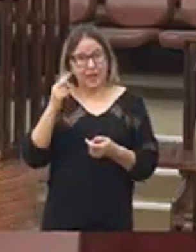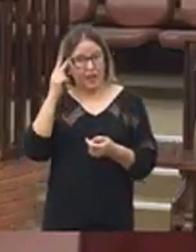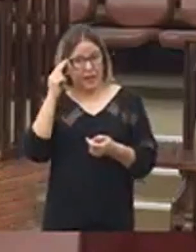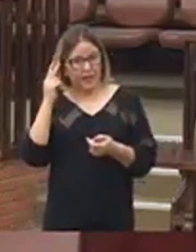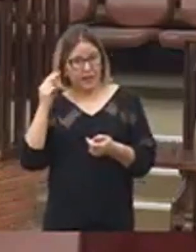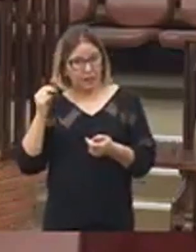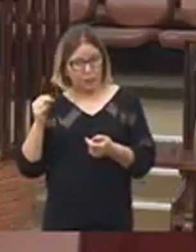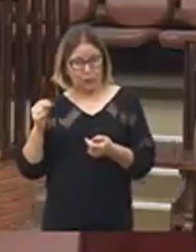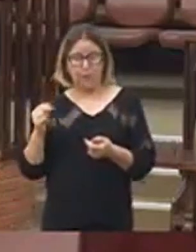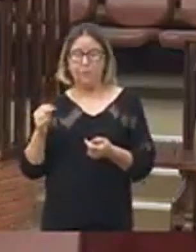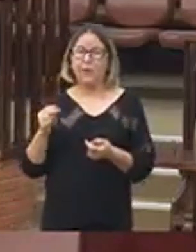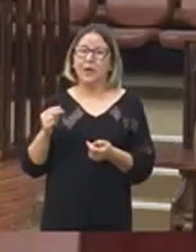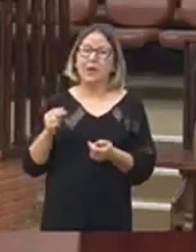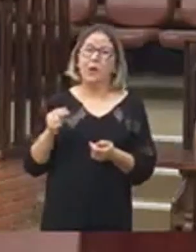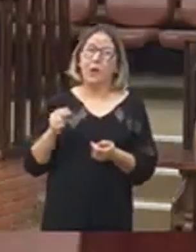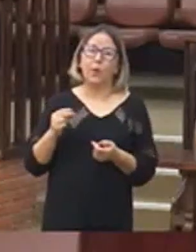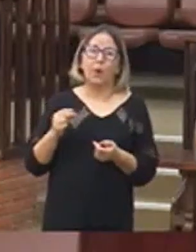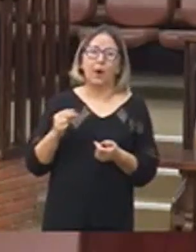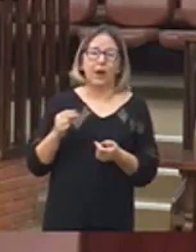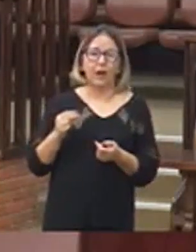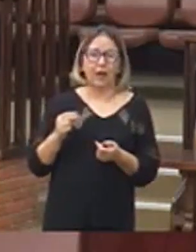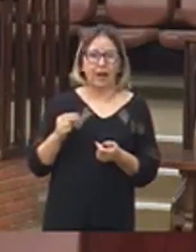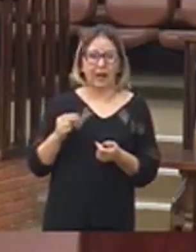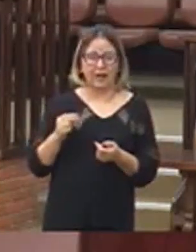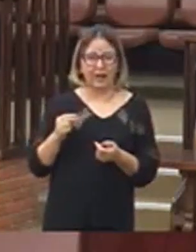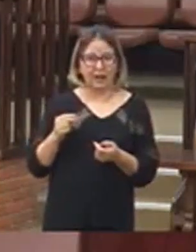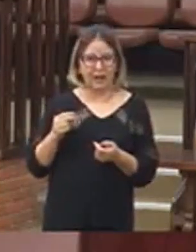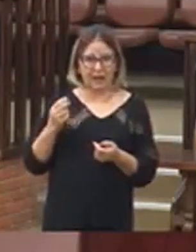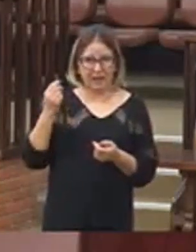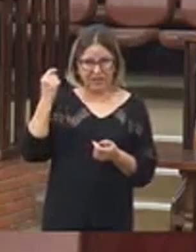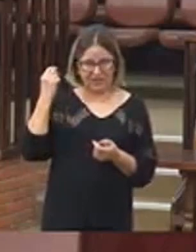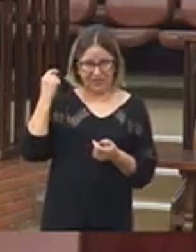pessoas que eram pagas para chorar.